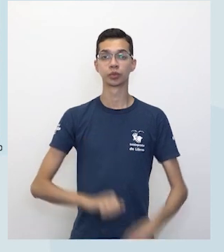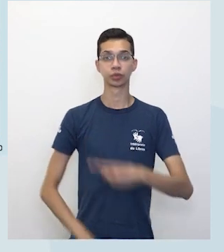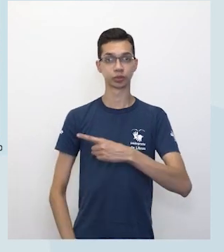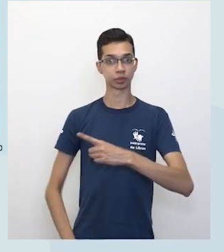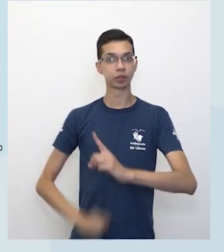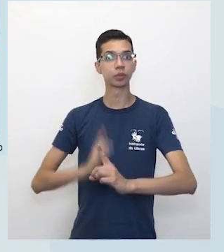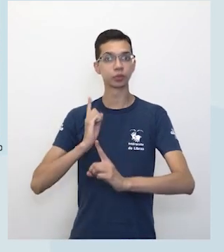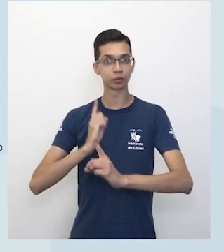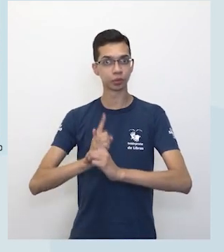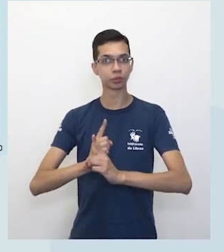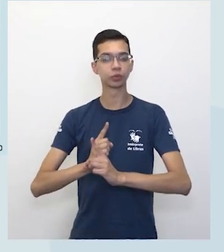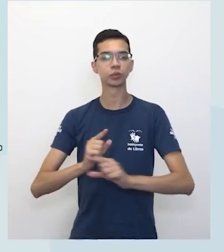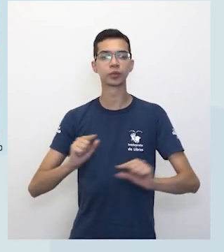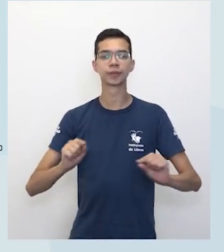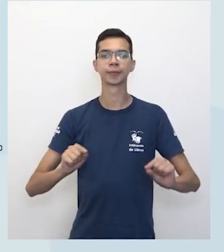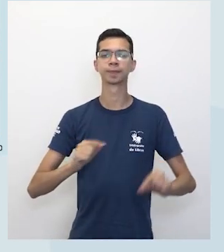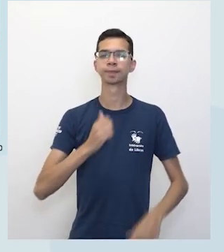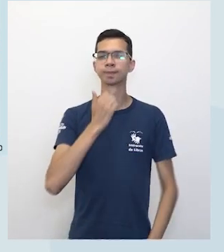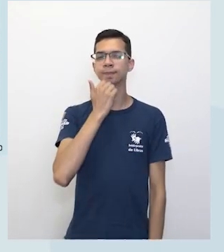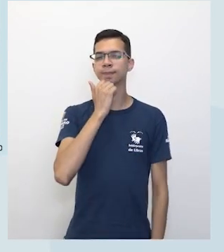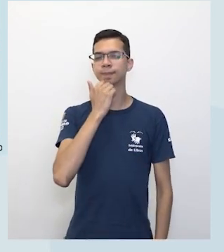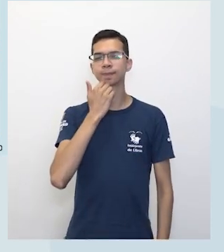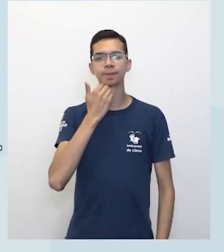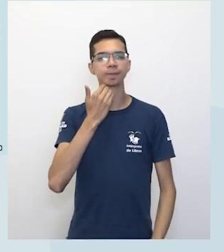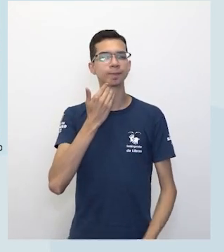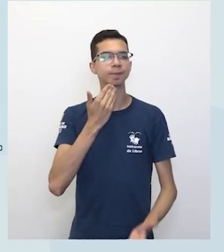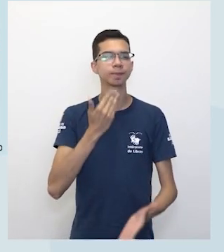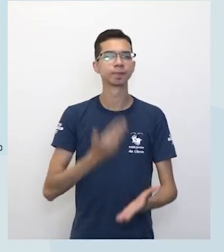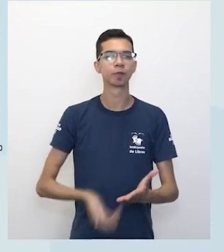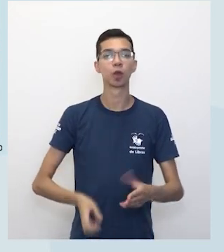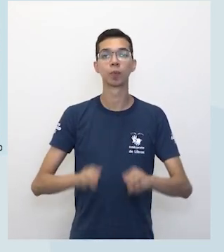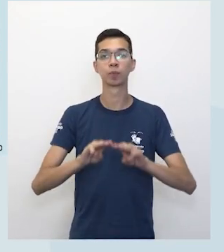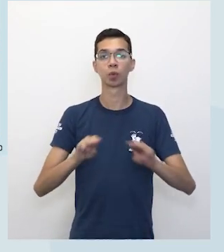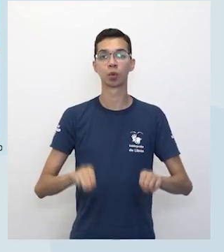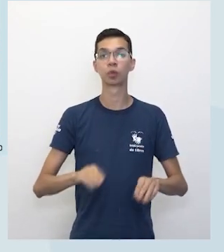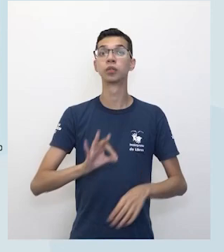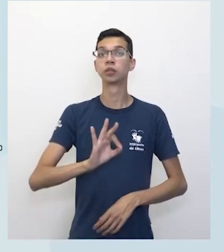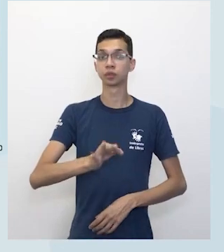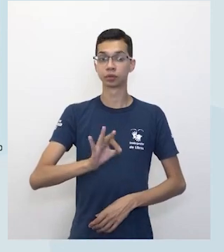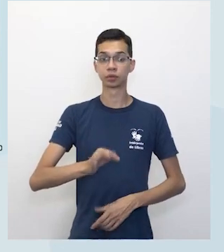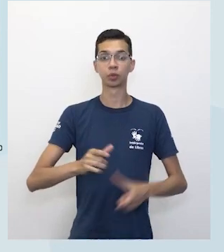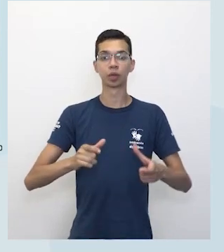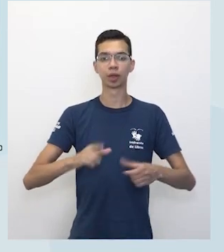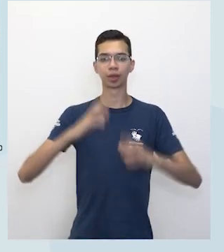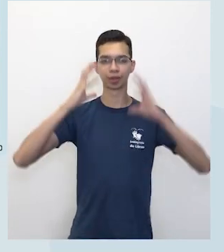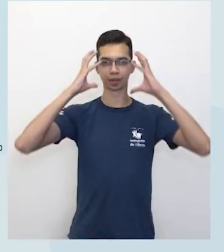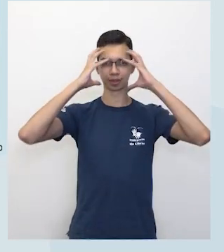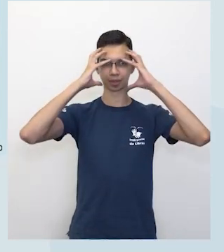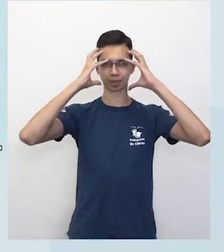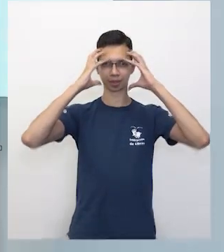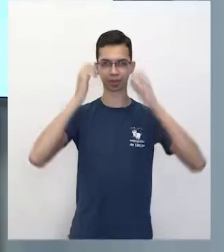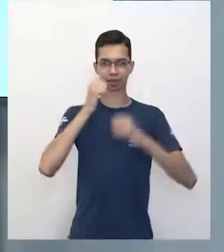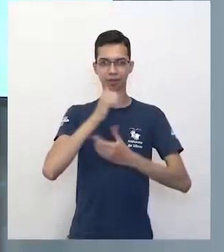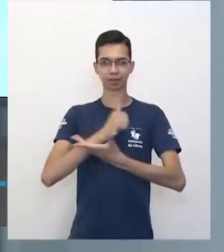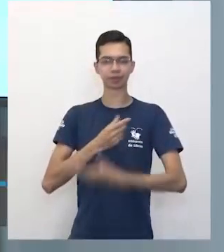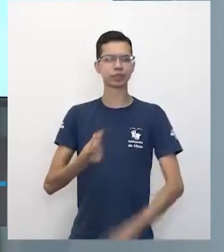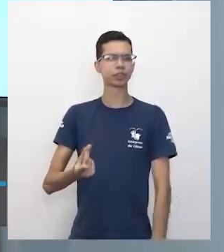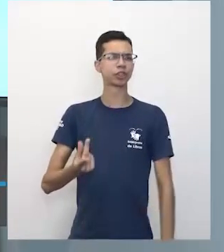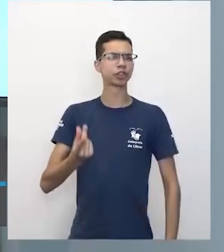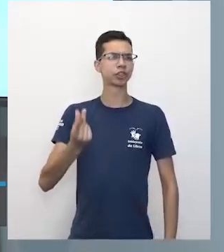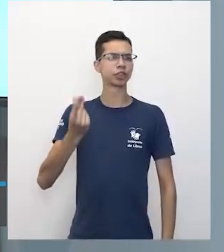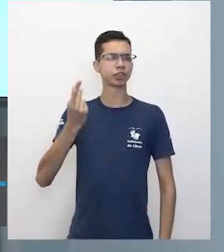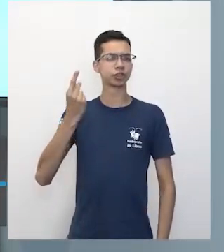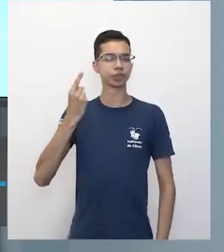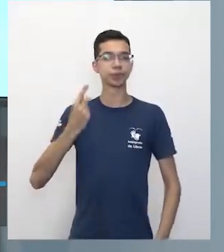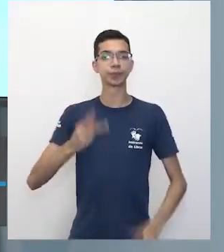Nossa, grande perda para a ciência, incêndio do museu. Exatamente. O crânio da Luzia é um dos mais antigos aqui